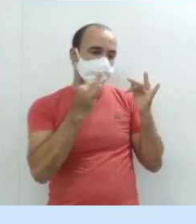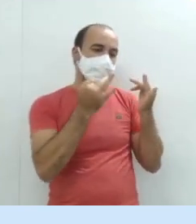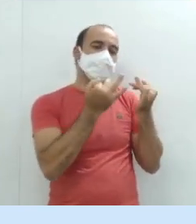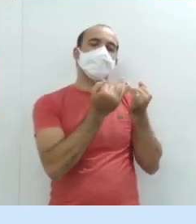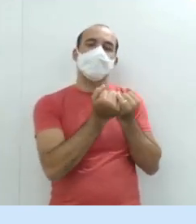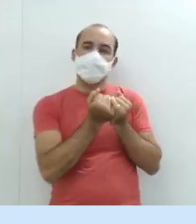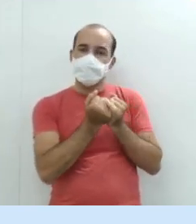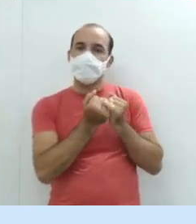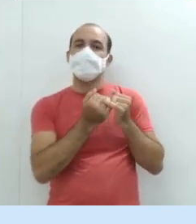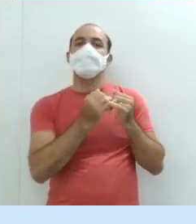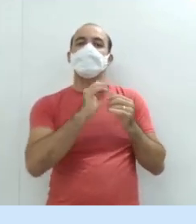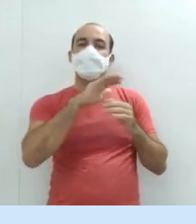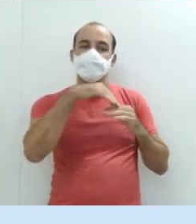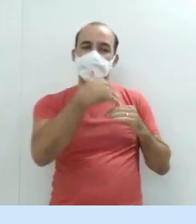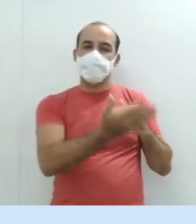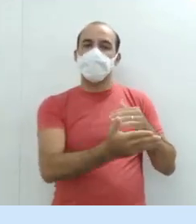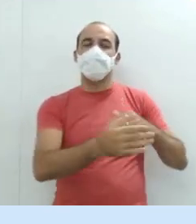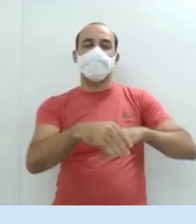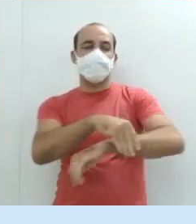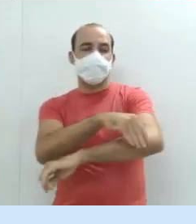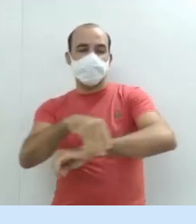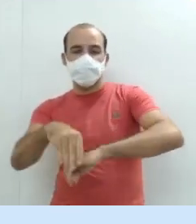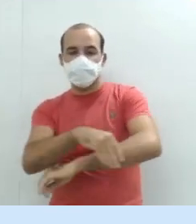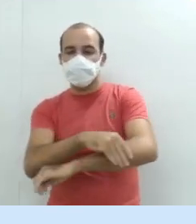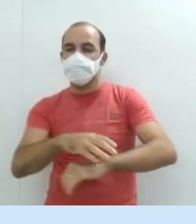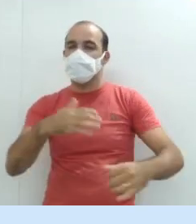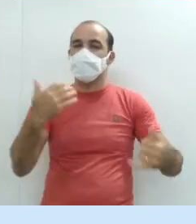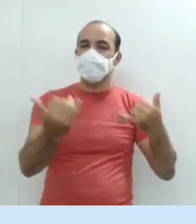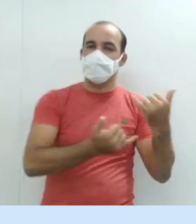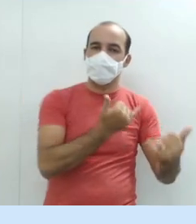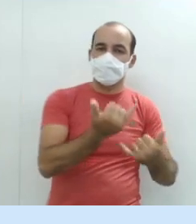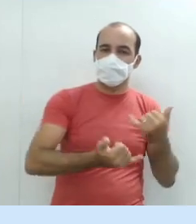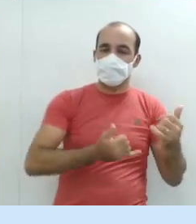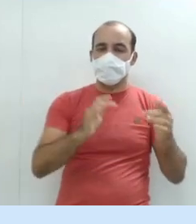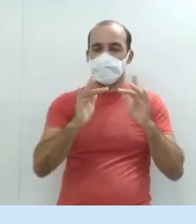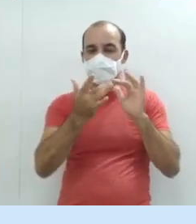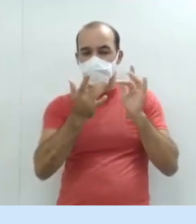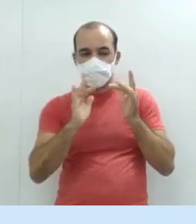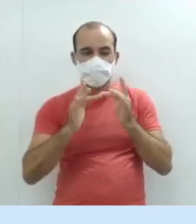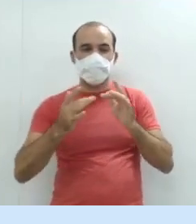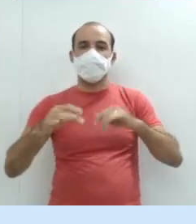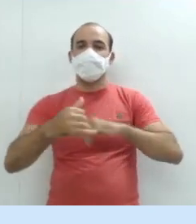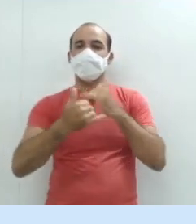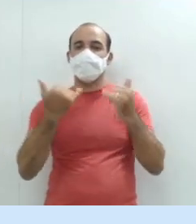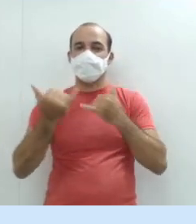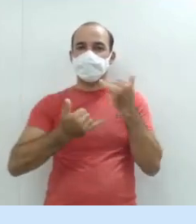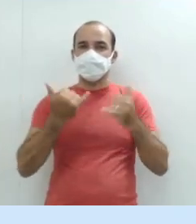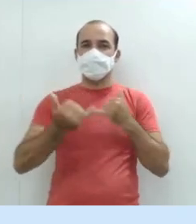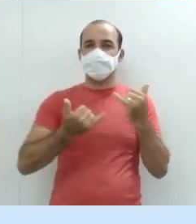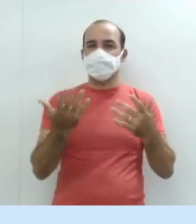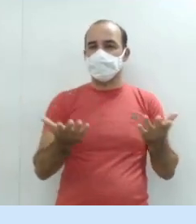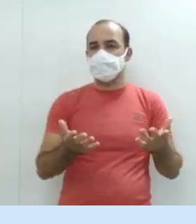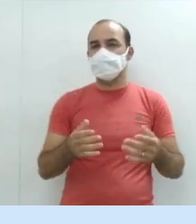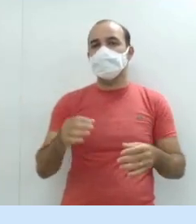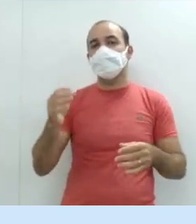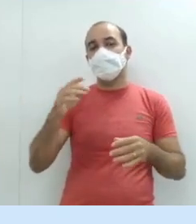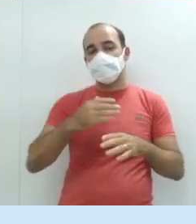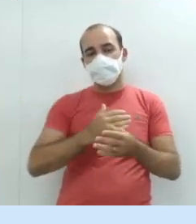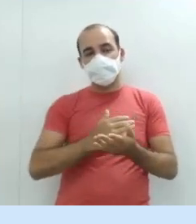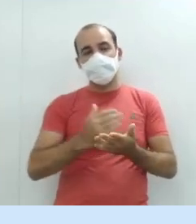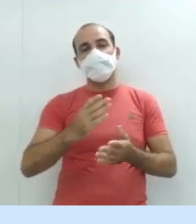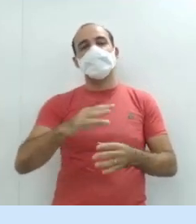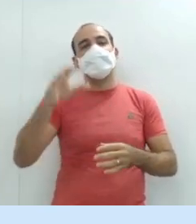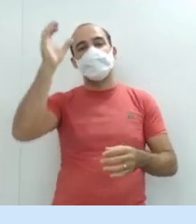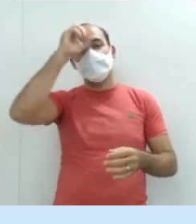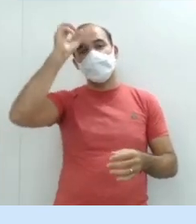com outras pessoas, com outras crianças, e ela começa a aprender aquilo que a gente pode chamar de códigos, de regras,